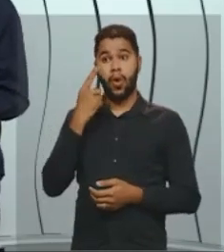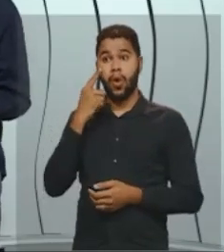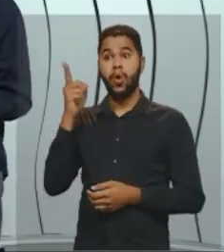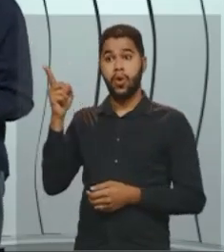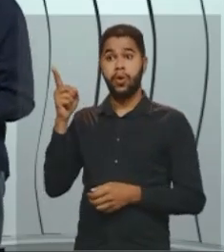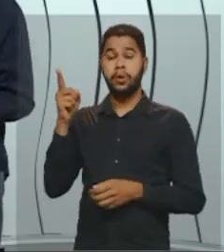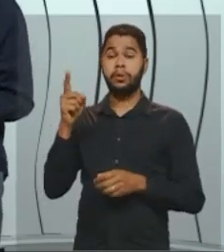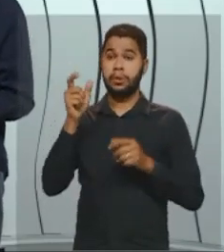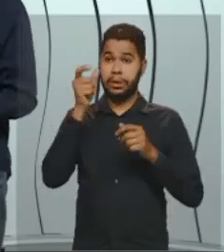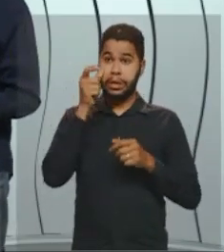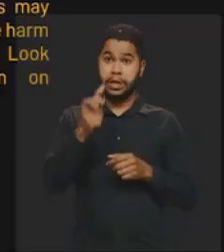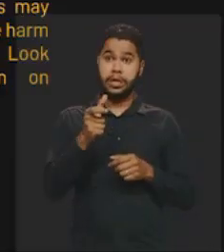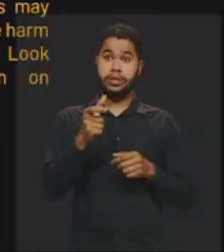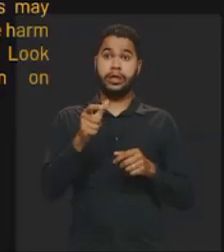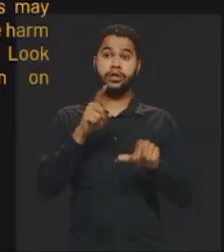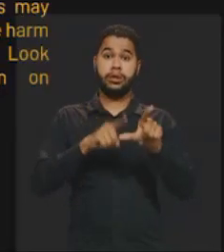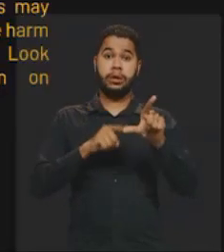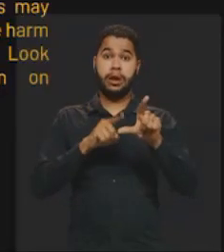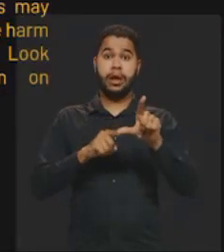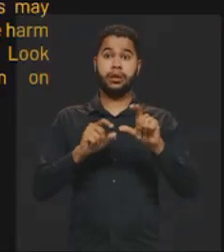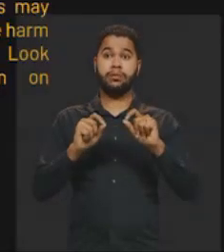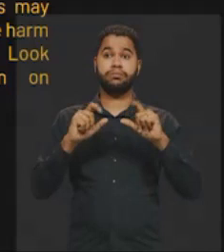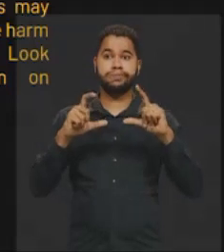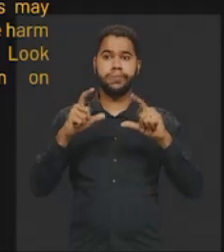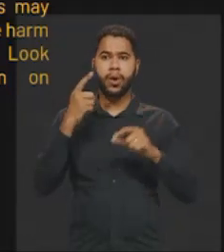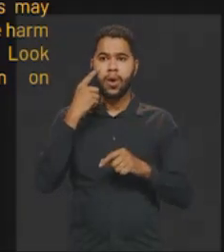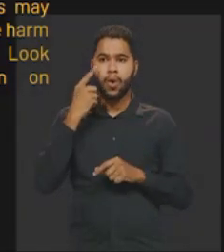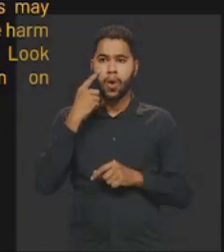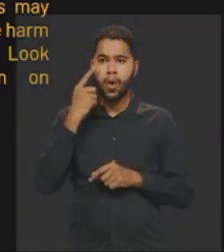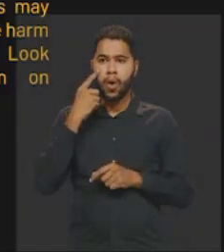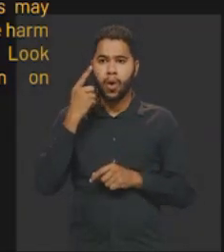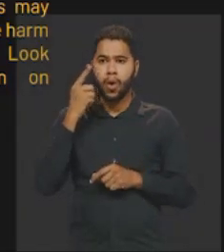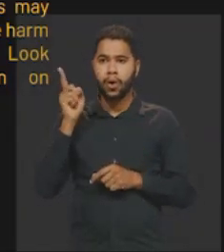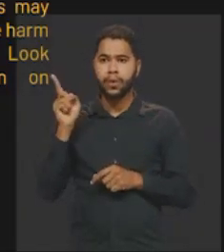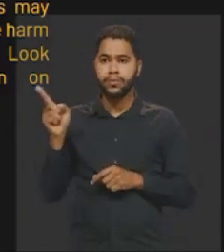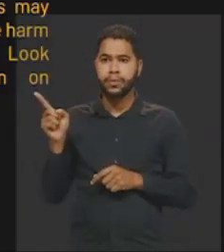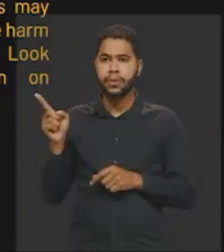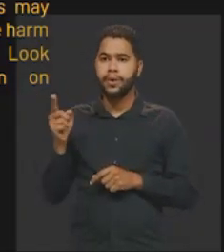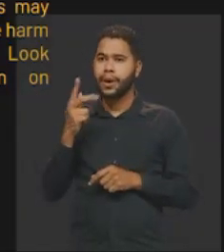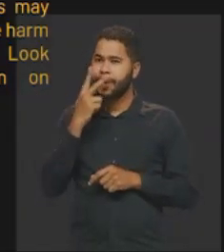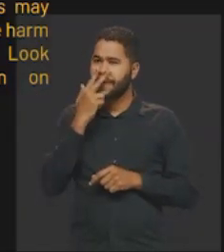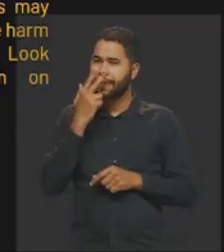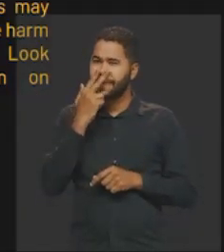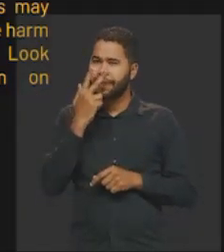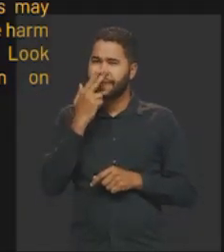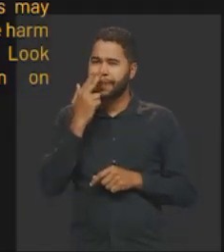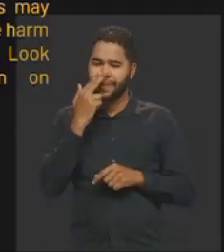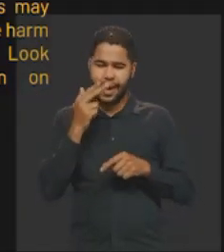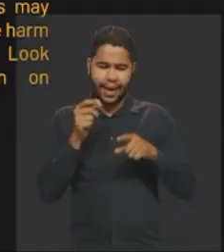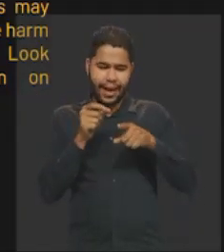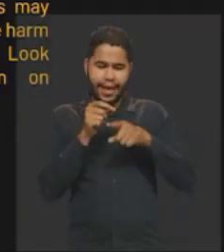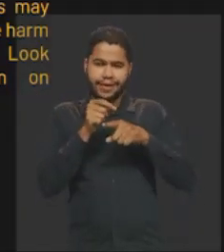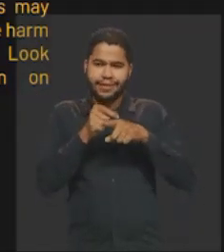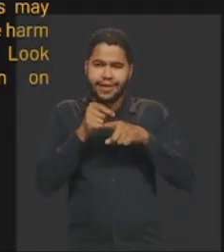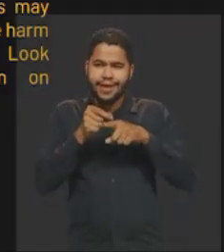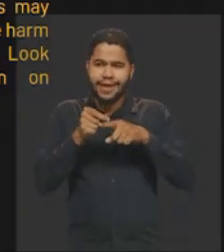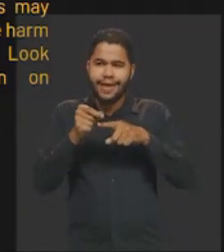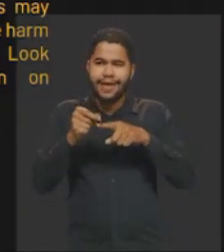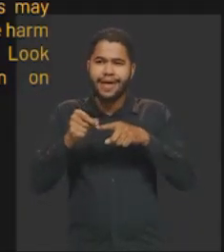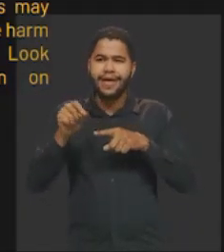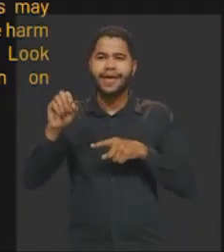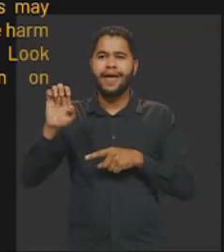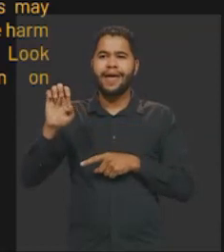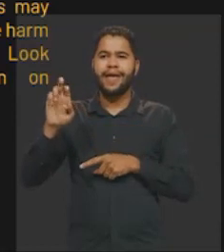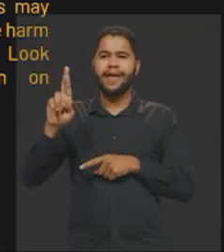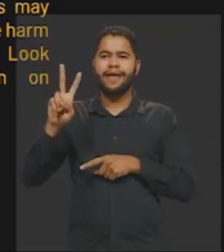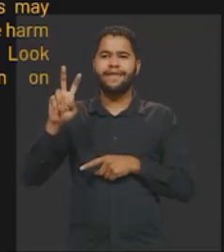grande. Você vê que é uma planta aqui, ó, a imagem. Parece uma ervilha e está fazendo um